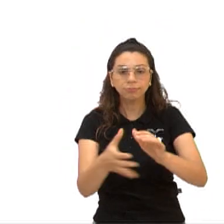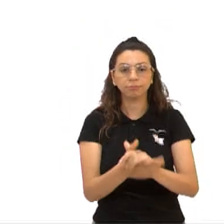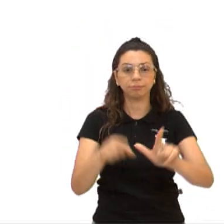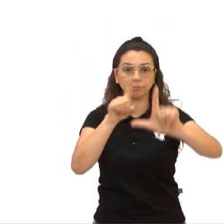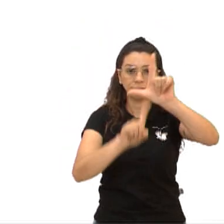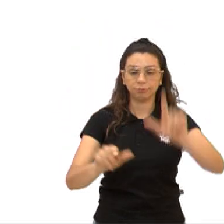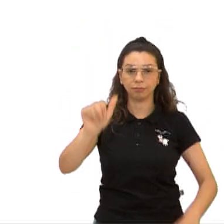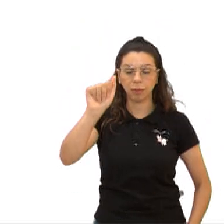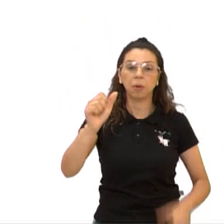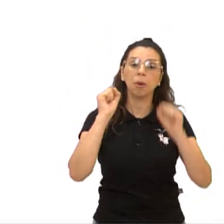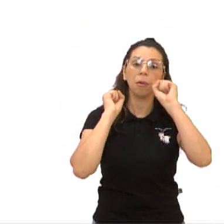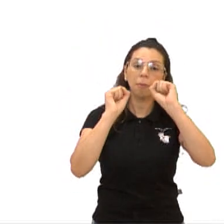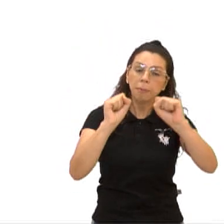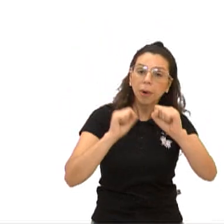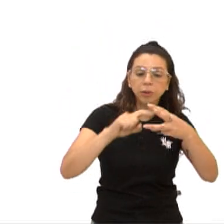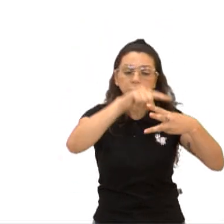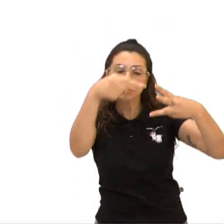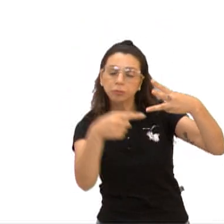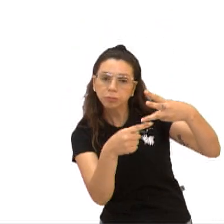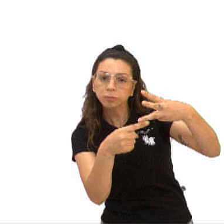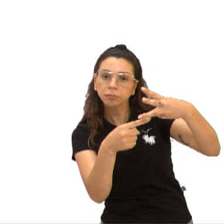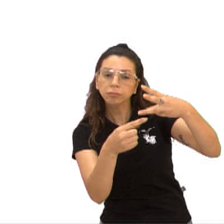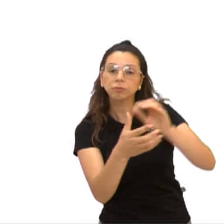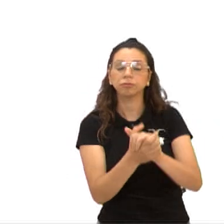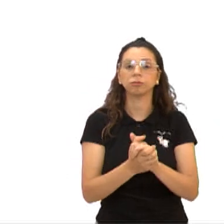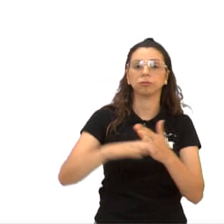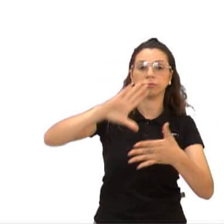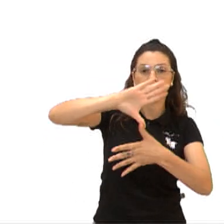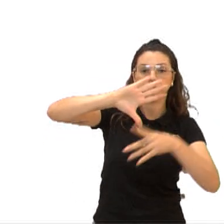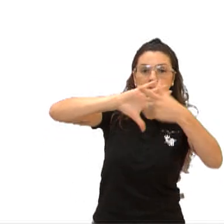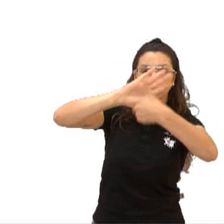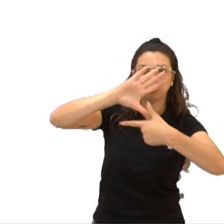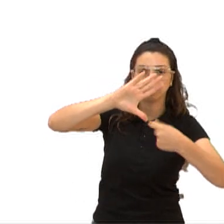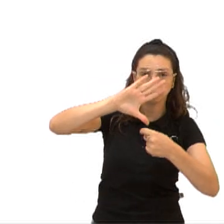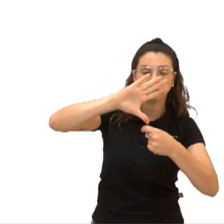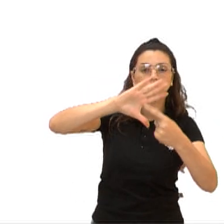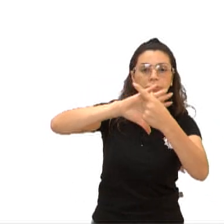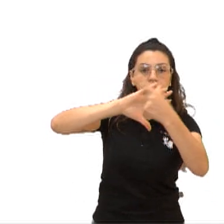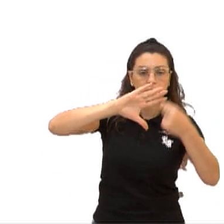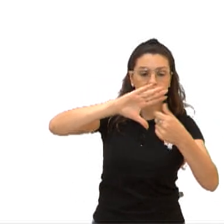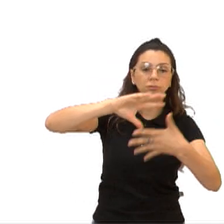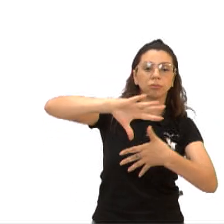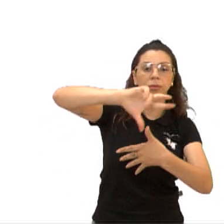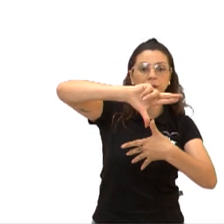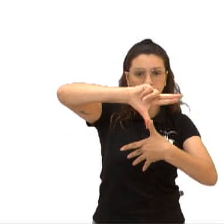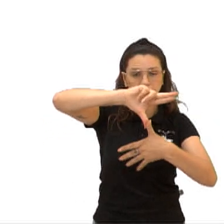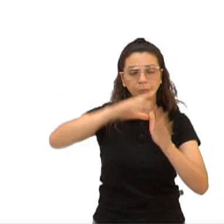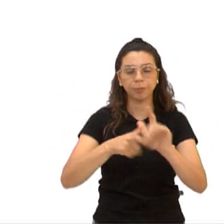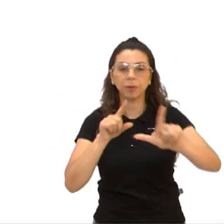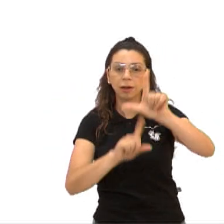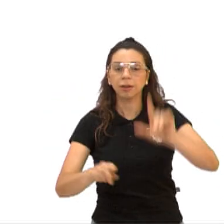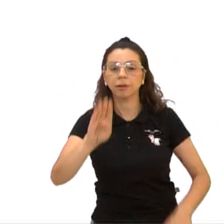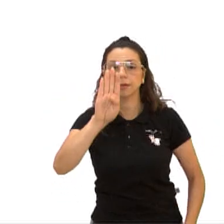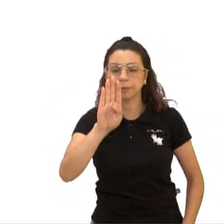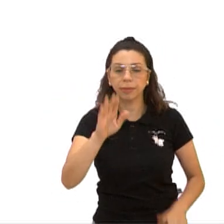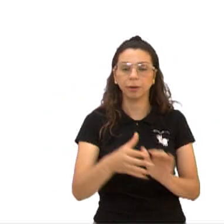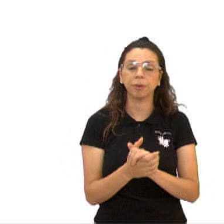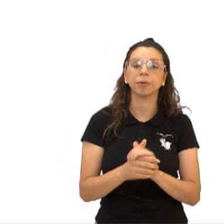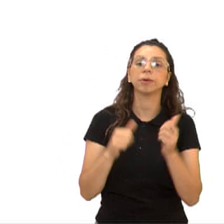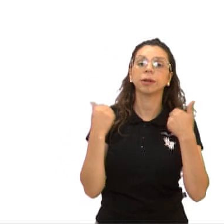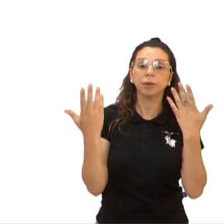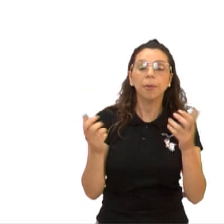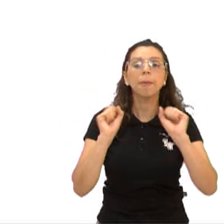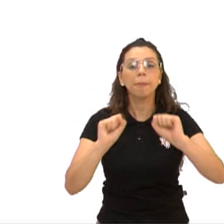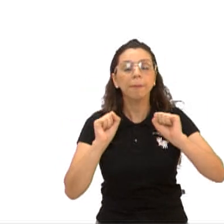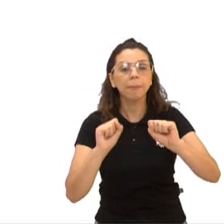Letra A, pode ser dividida em 3 partes? Anglo-saxônica e latina? B, de acordo com o aspecto físico,